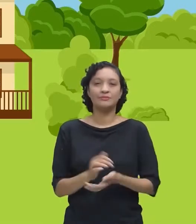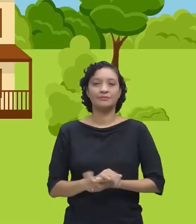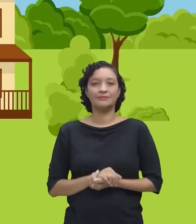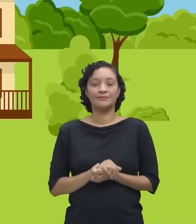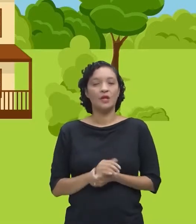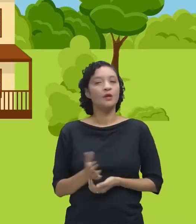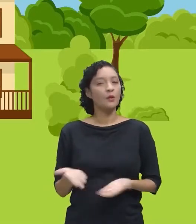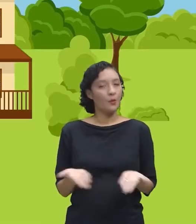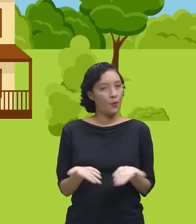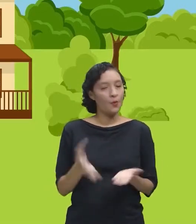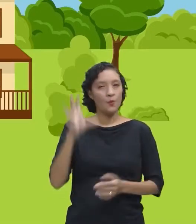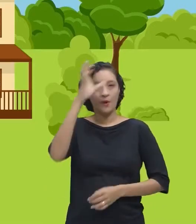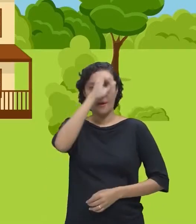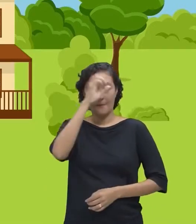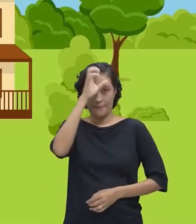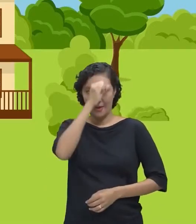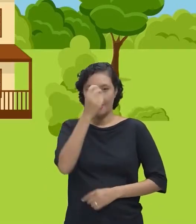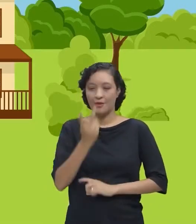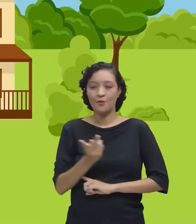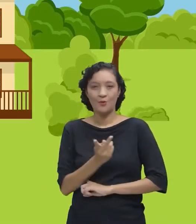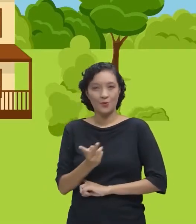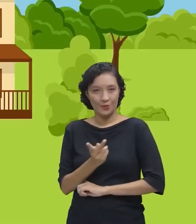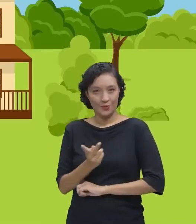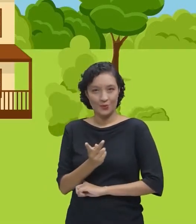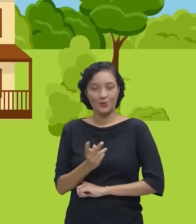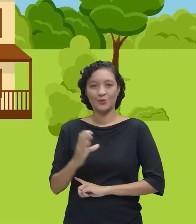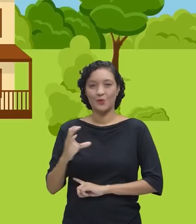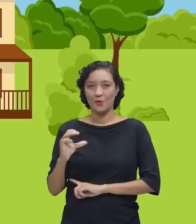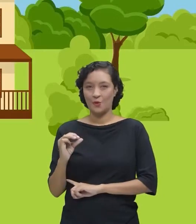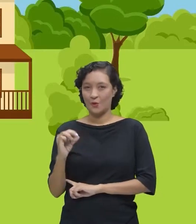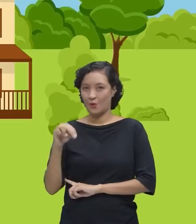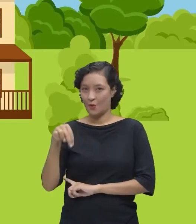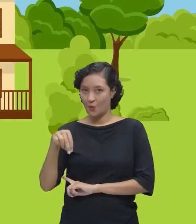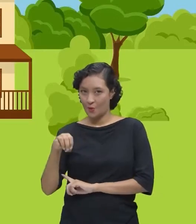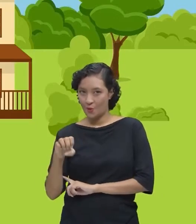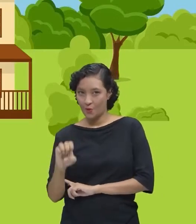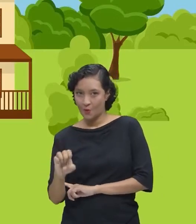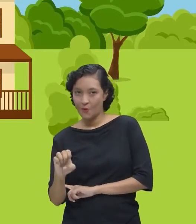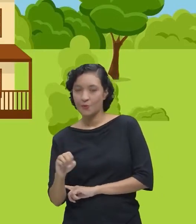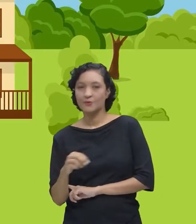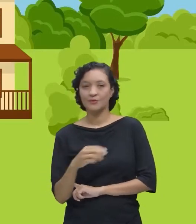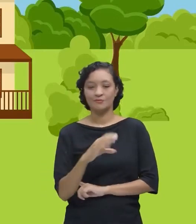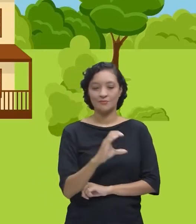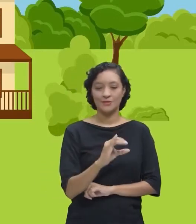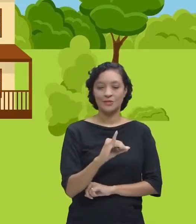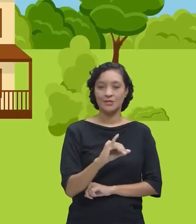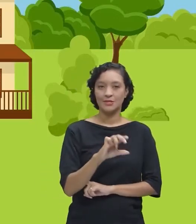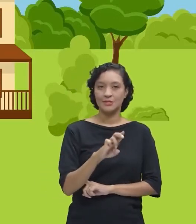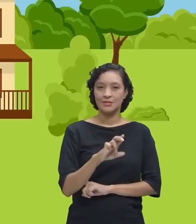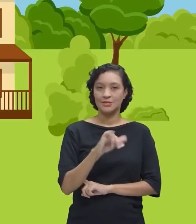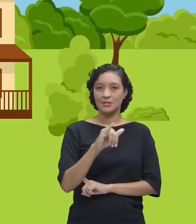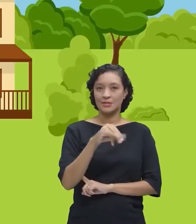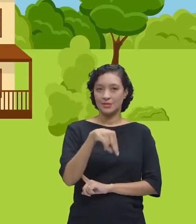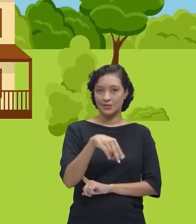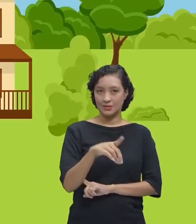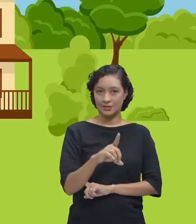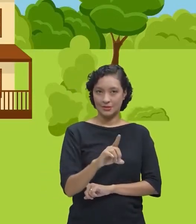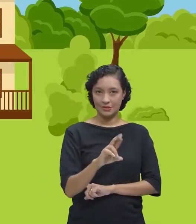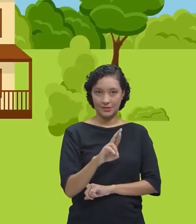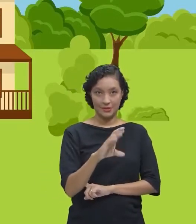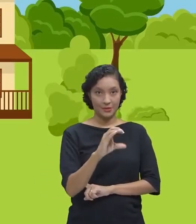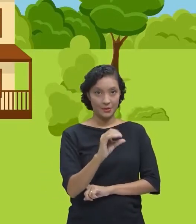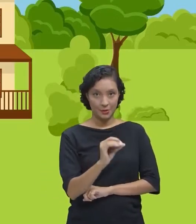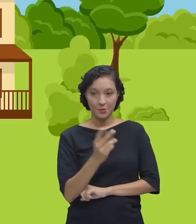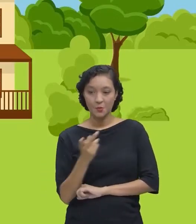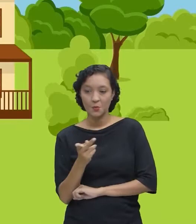hoje sobre cone e cilindro. Não esqueça essas duas palavrinhas, cone e cilindro. Aí,